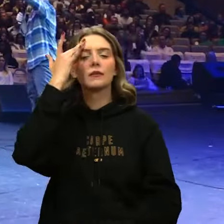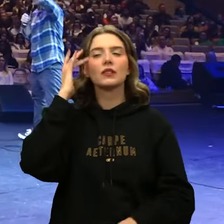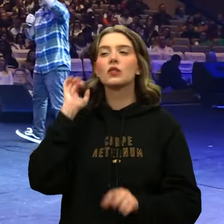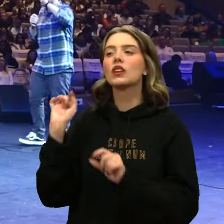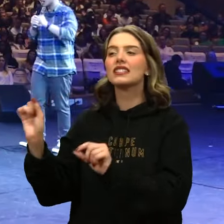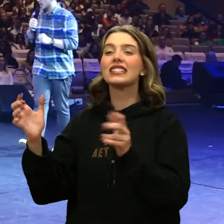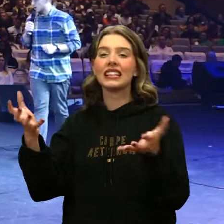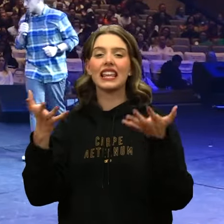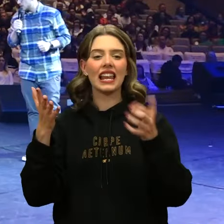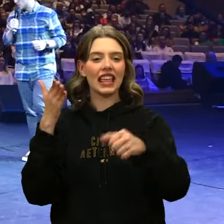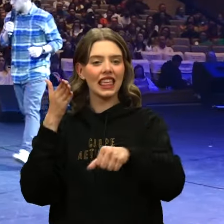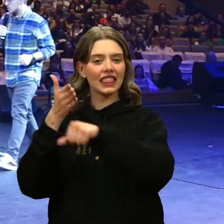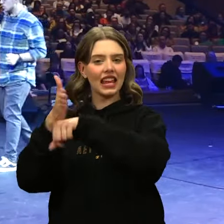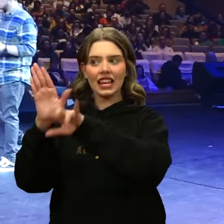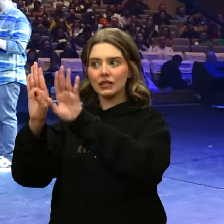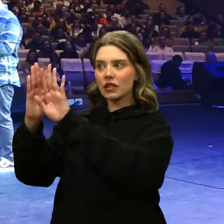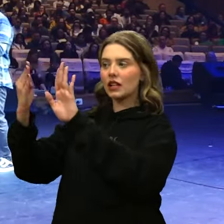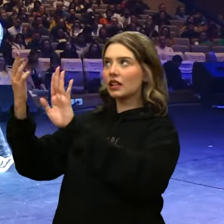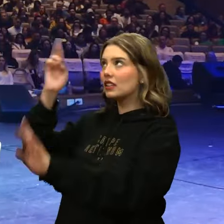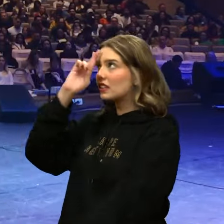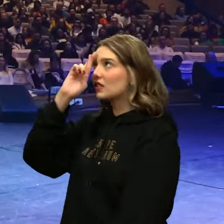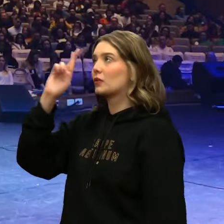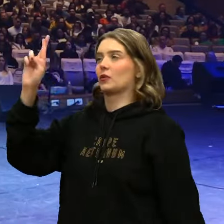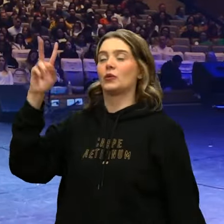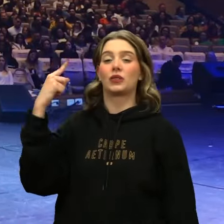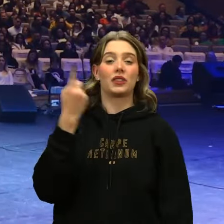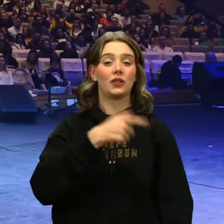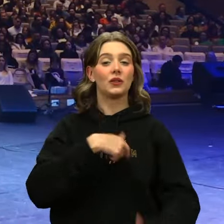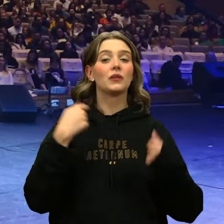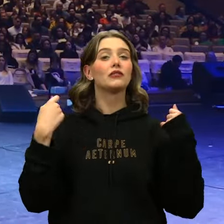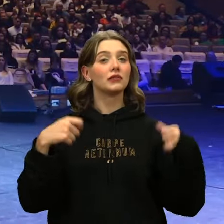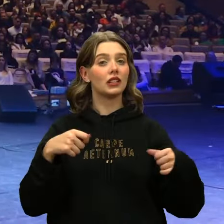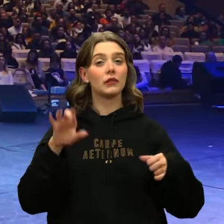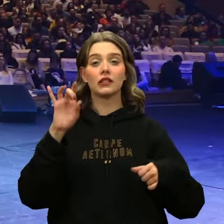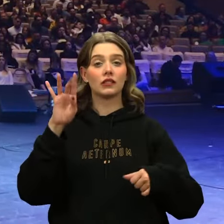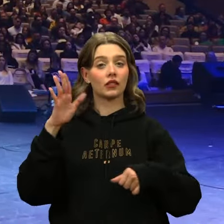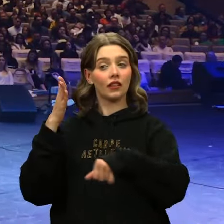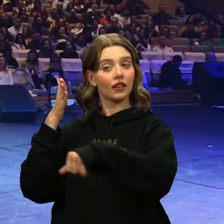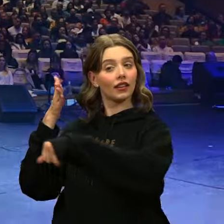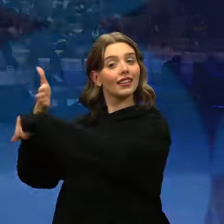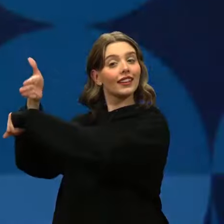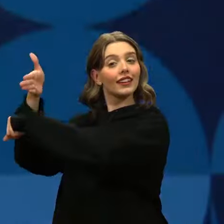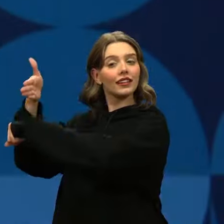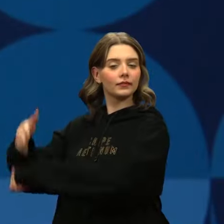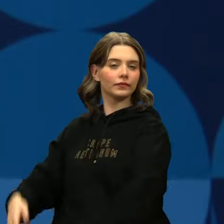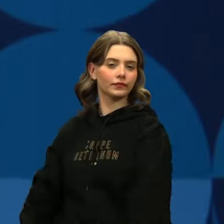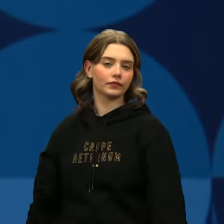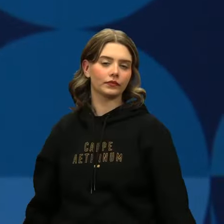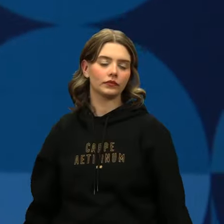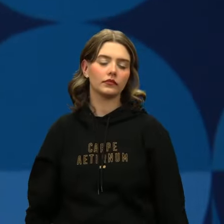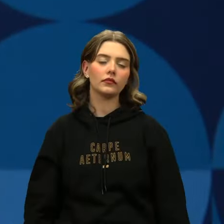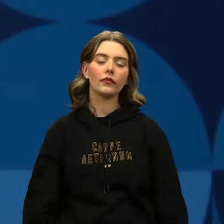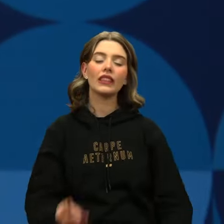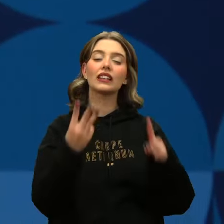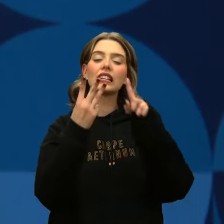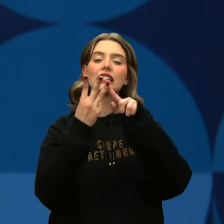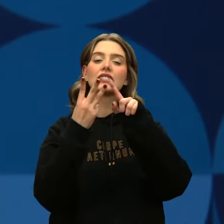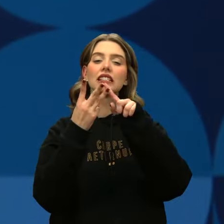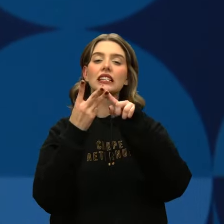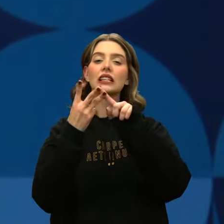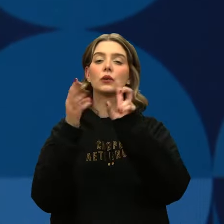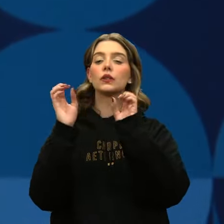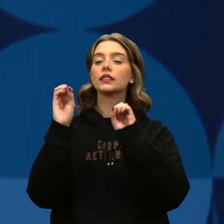Amém? Tudo que nós precisamos fazer é ir até lá. Mas a terceira coisa que esse texto me ensina